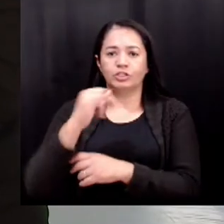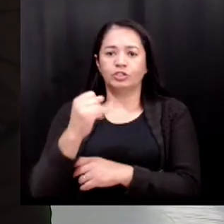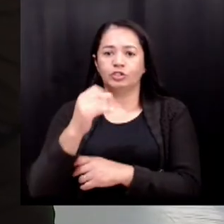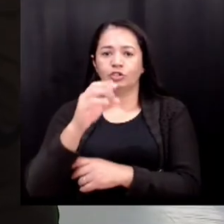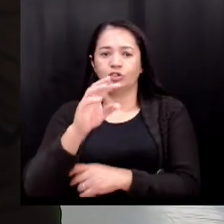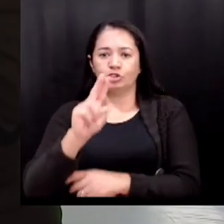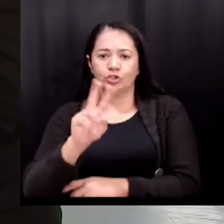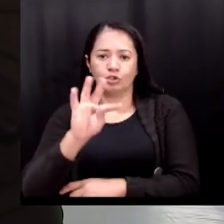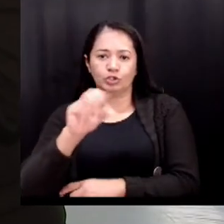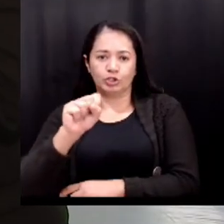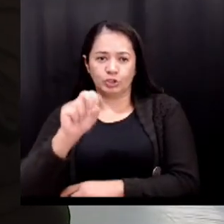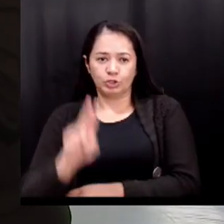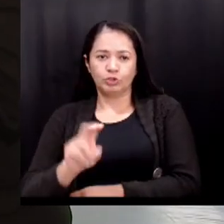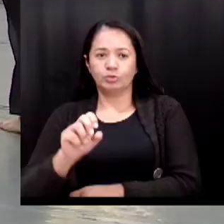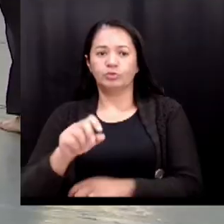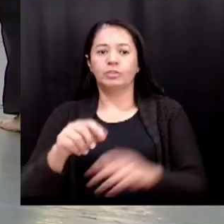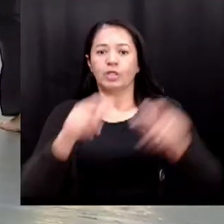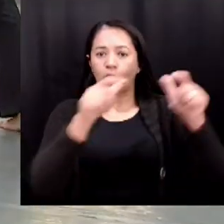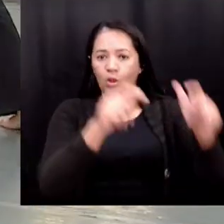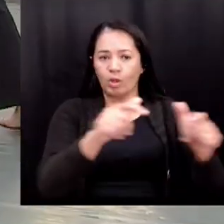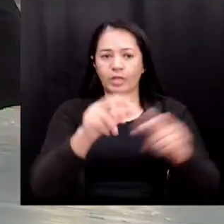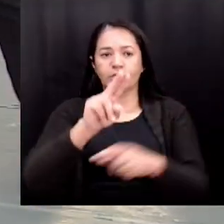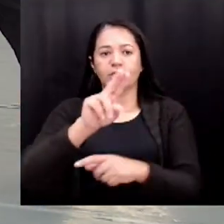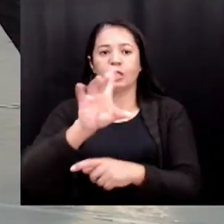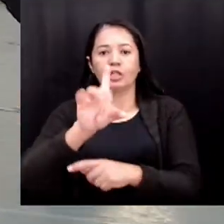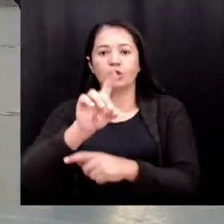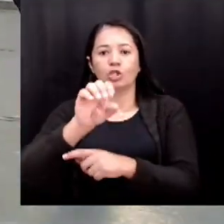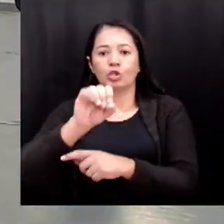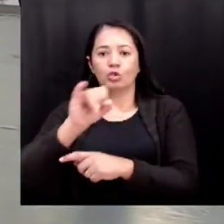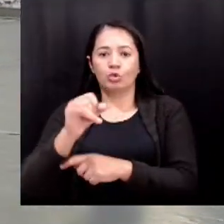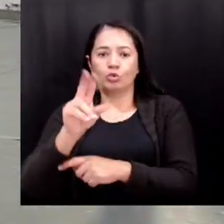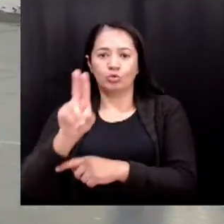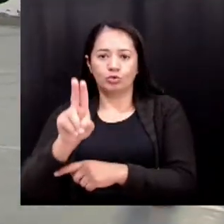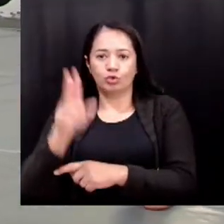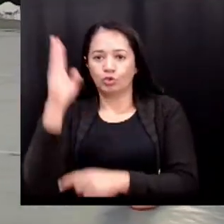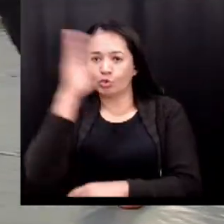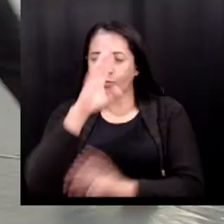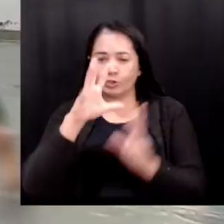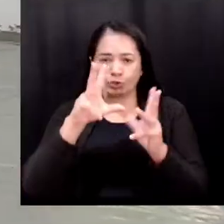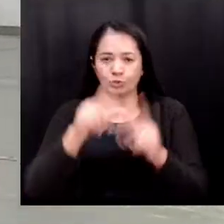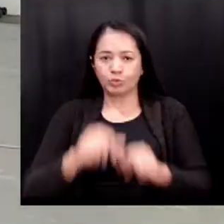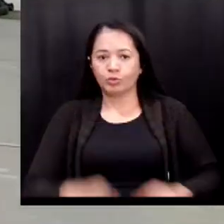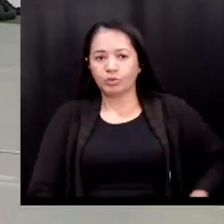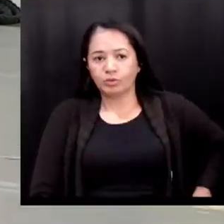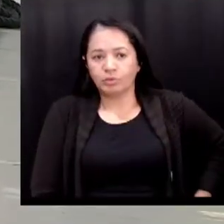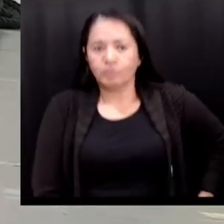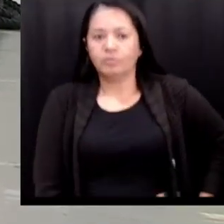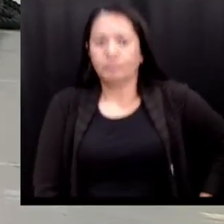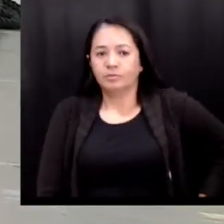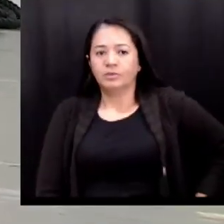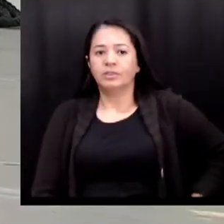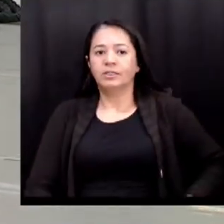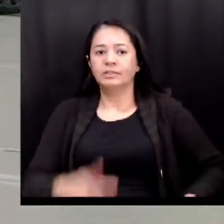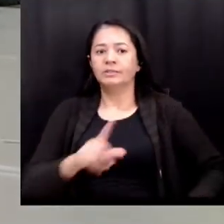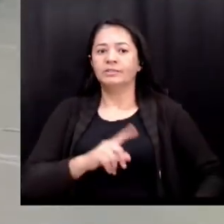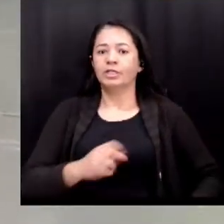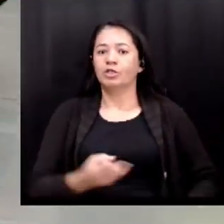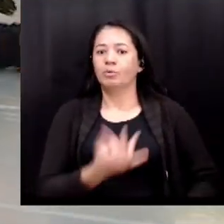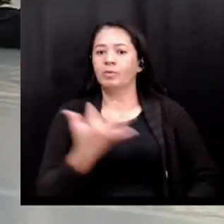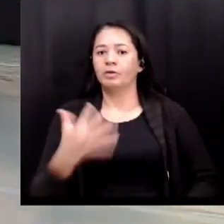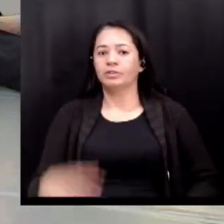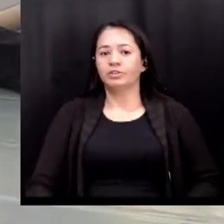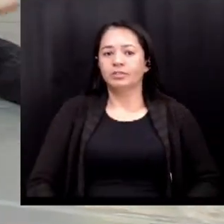em dojos, através do Brasil inteiro. A gente não tem... há uma quantidade grande de dojos no Brasil,